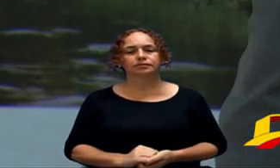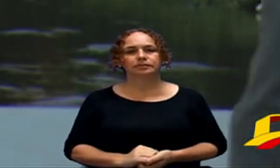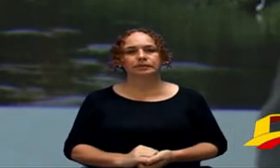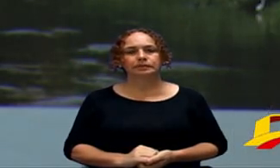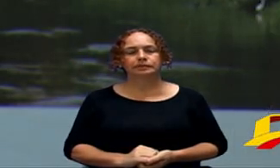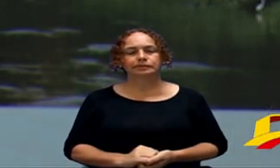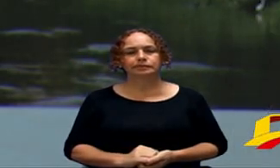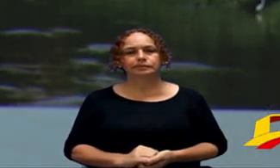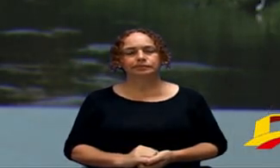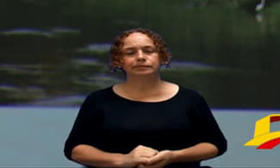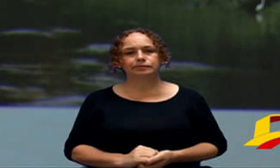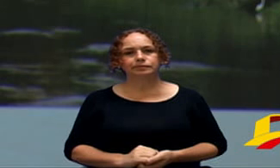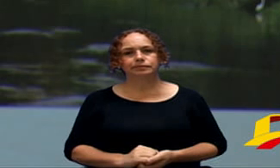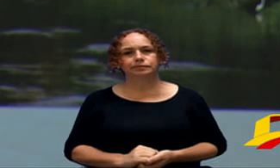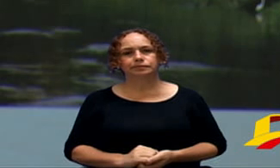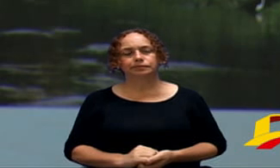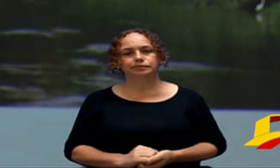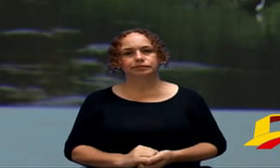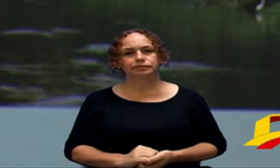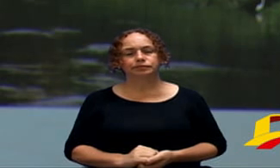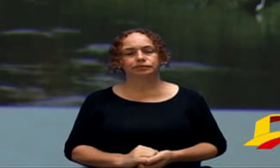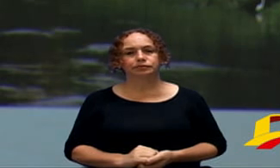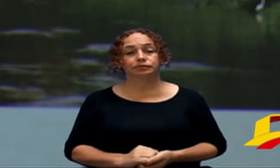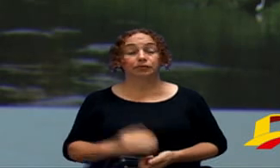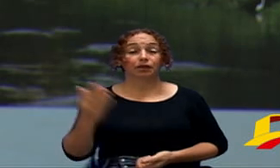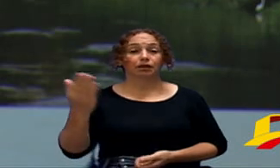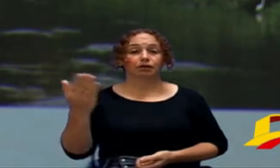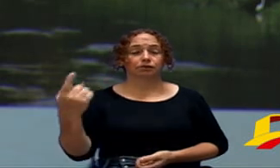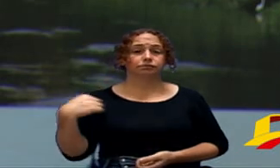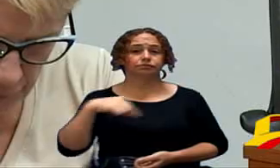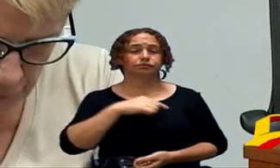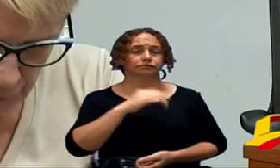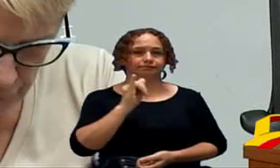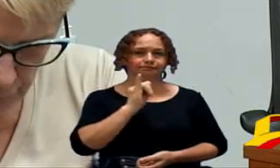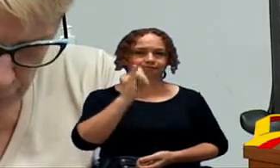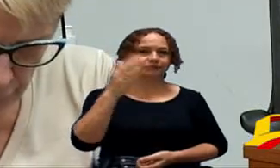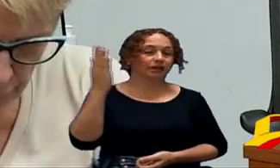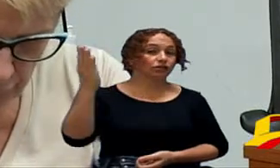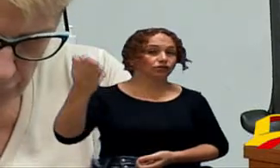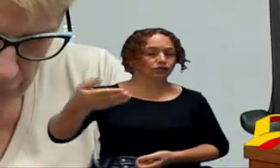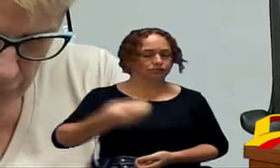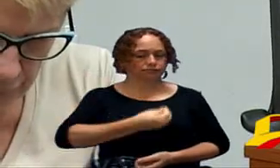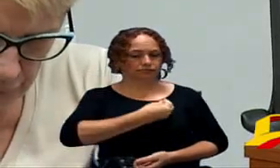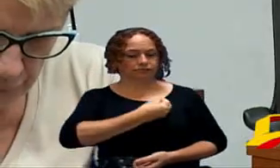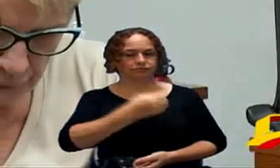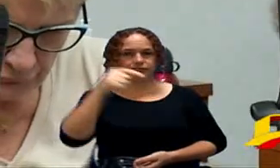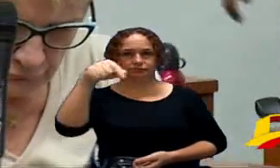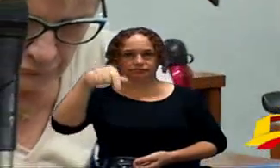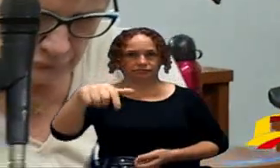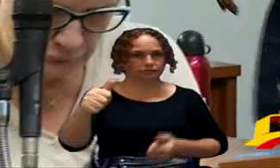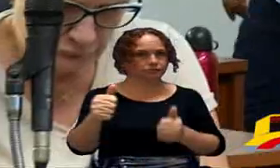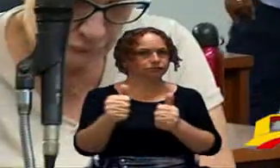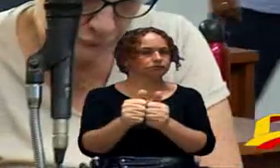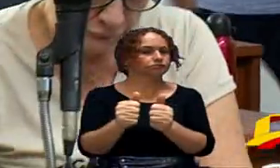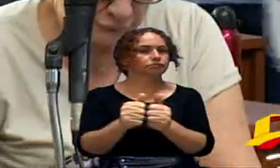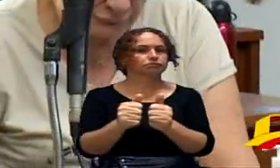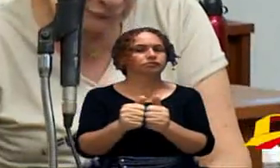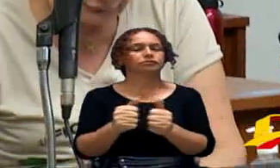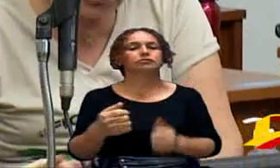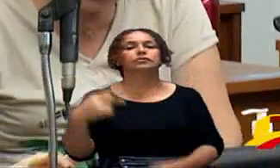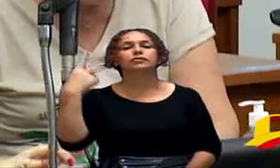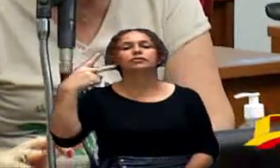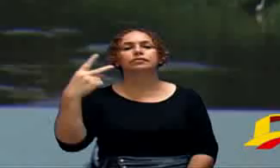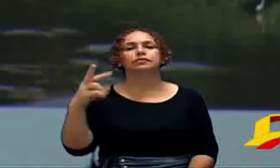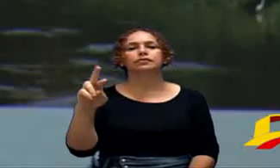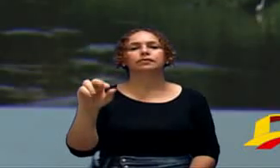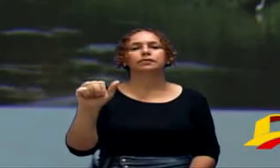encaminhá-los. Também nós, neste momento, anunciamos que já está na mesa da presidência, fazendo parte dos trabalhos, o vereador